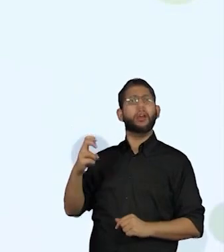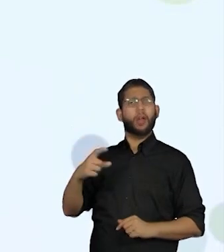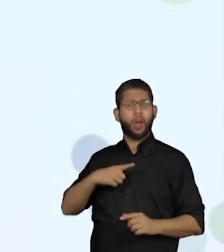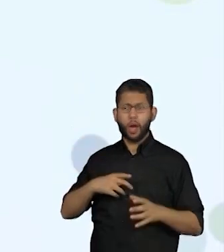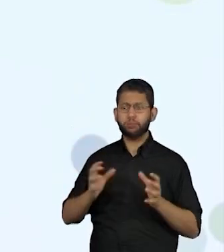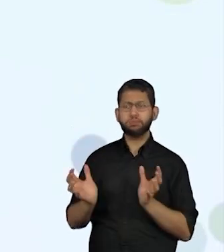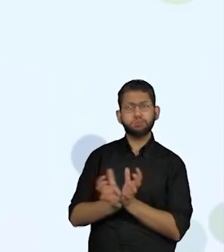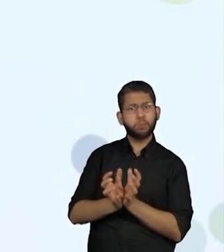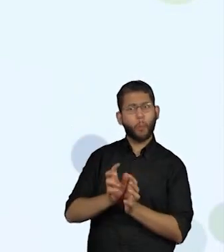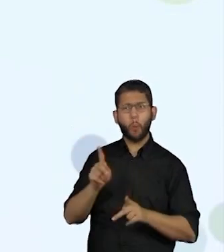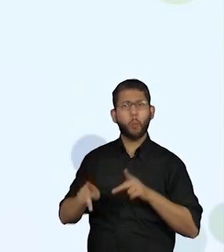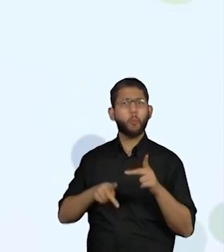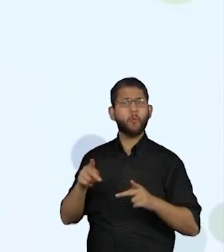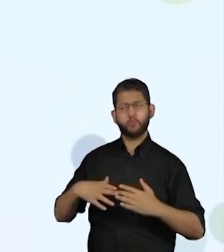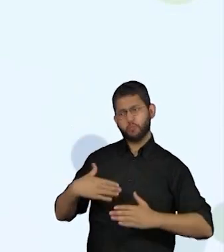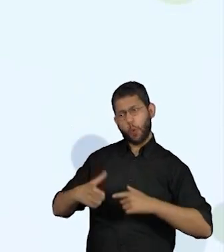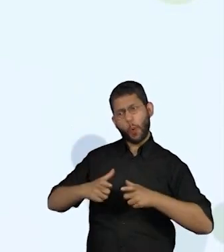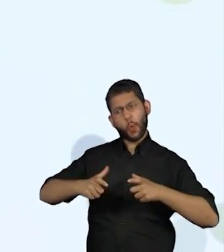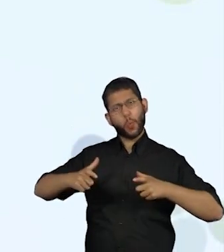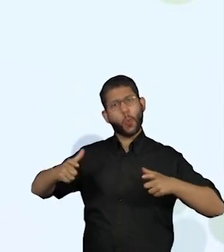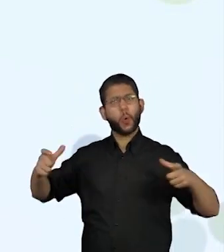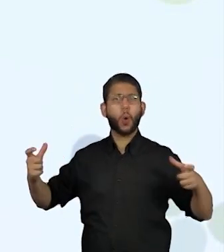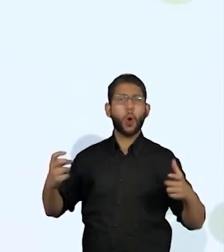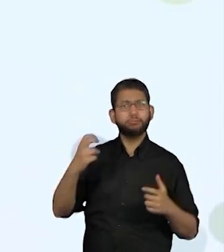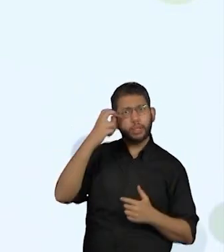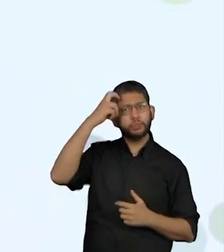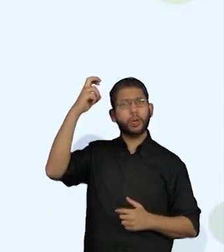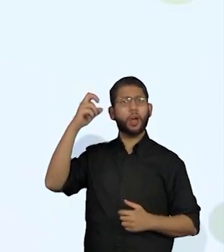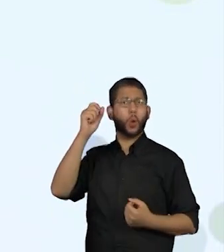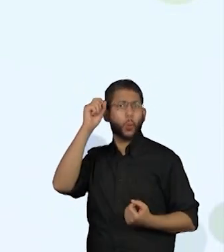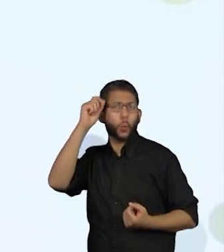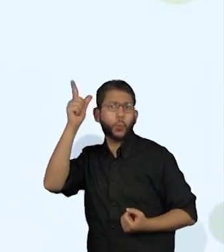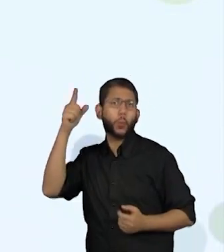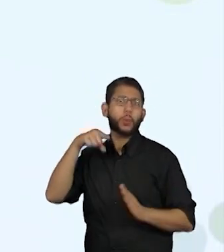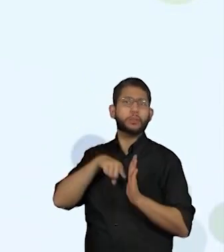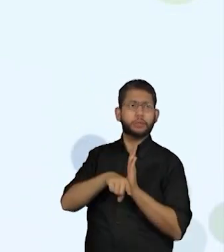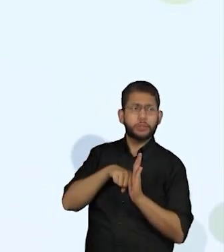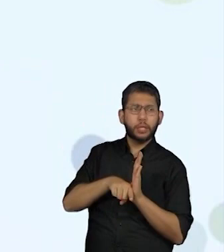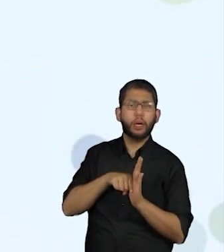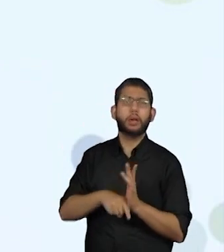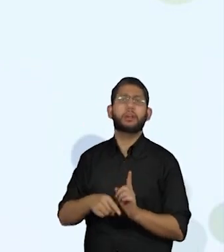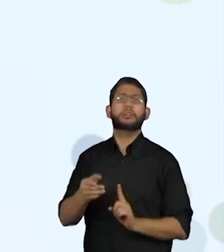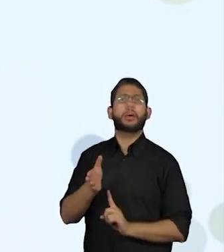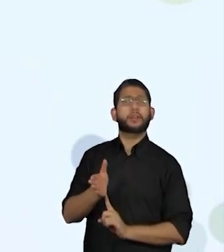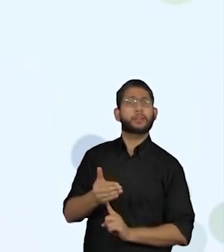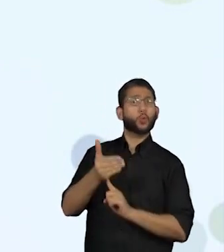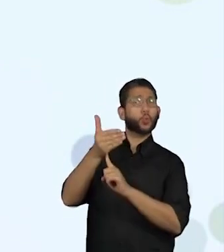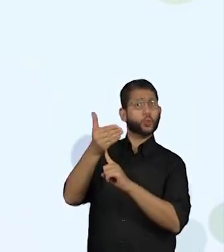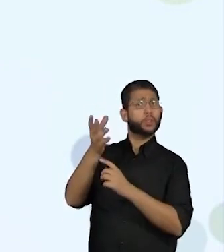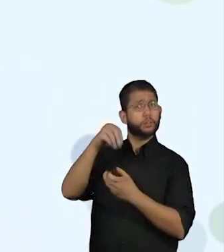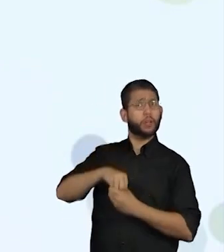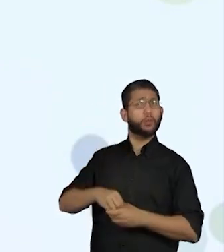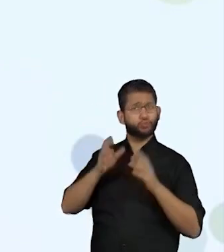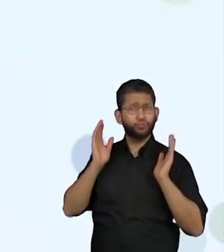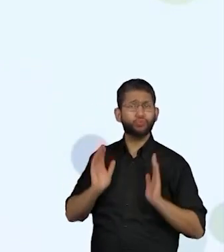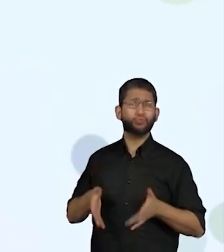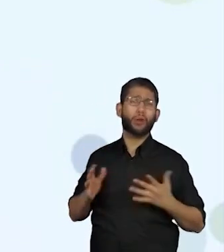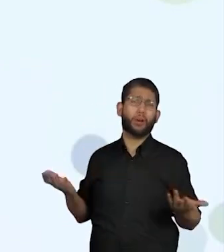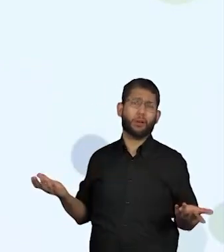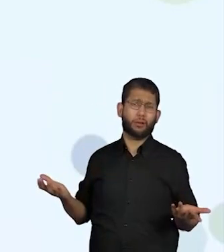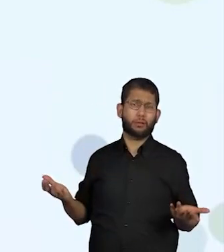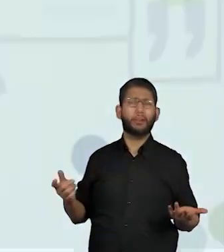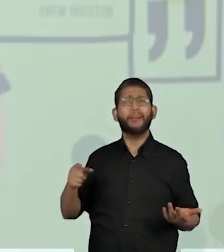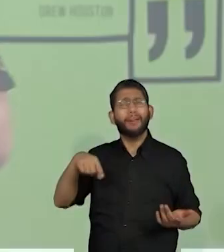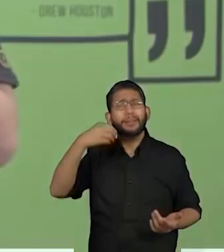pessoas pensam, a África possui cultura, ciência e tecnologia sofisticadas desde os tempos mais